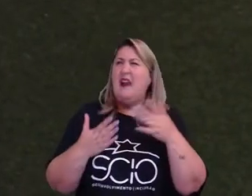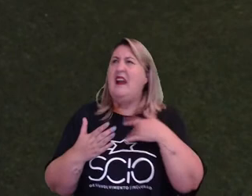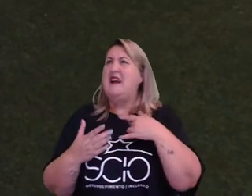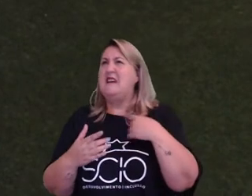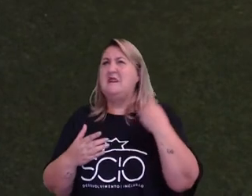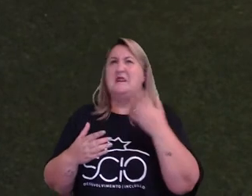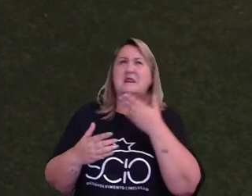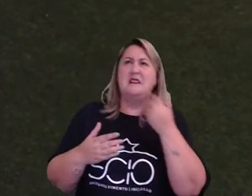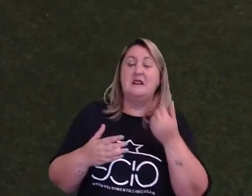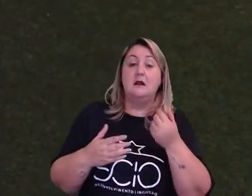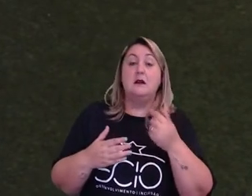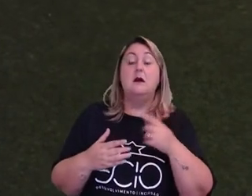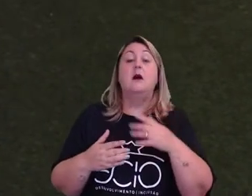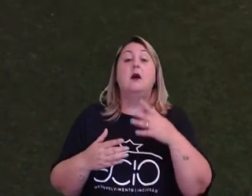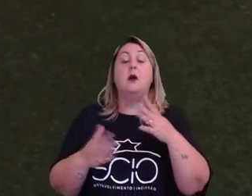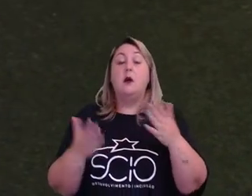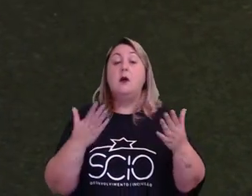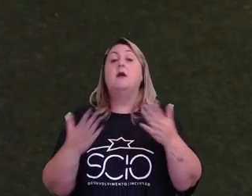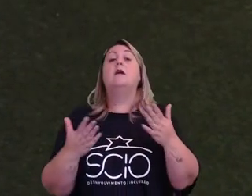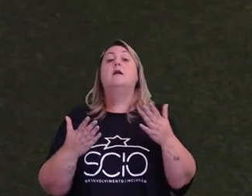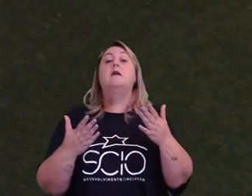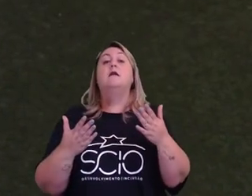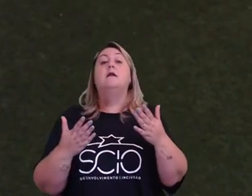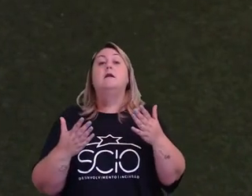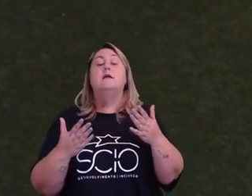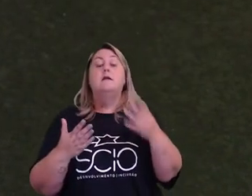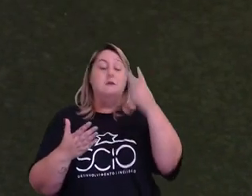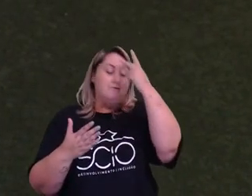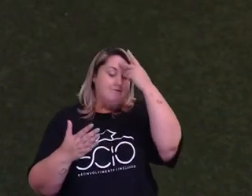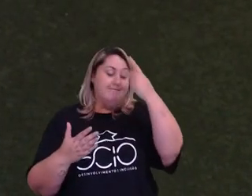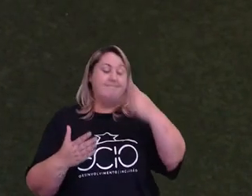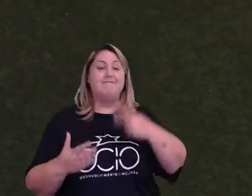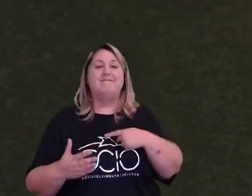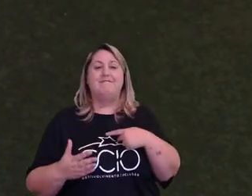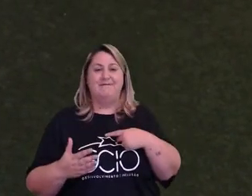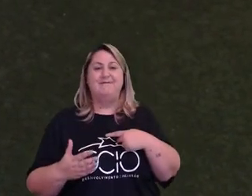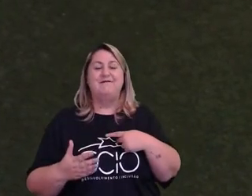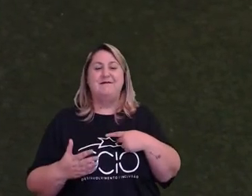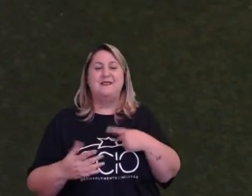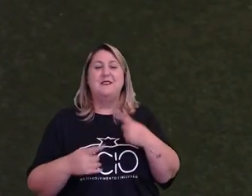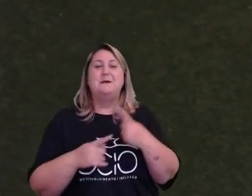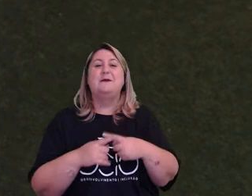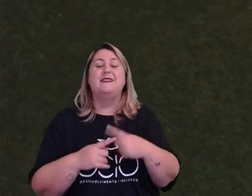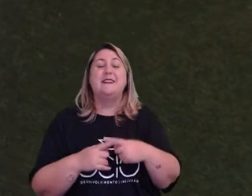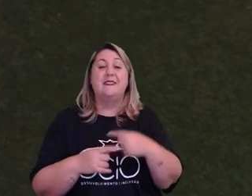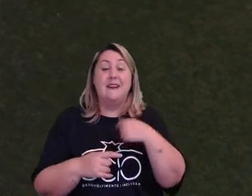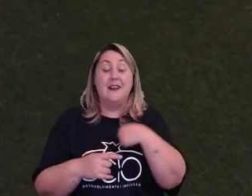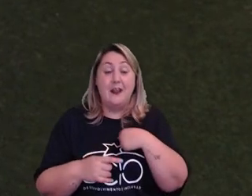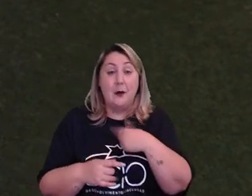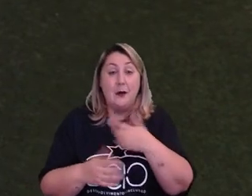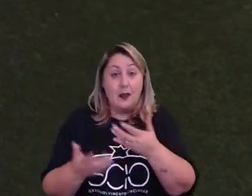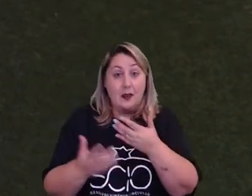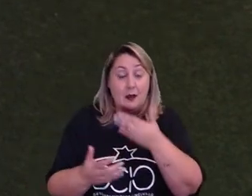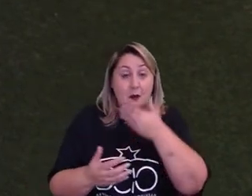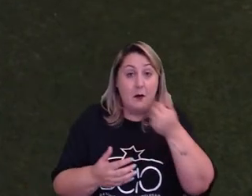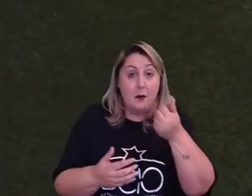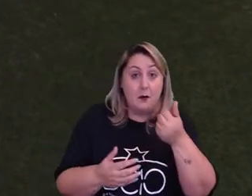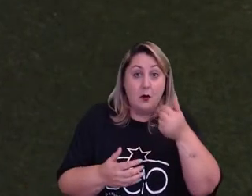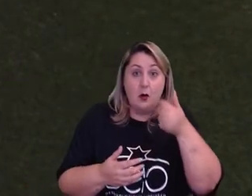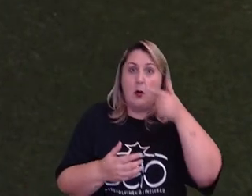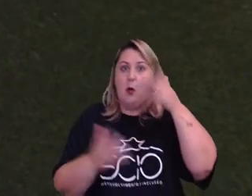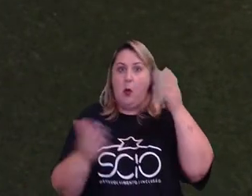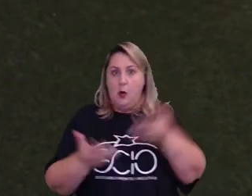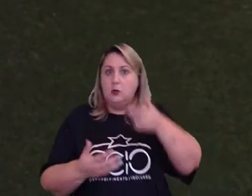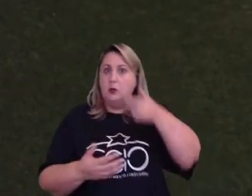aquela. Se comparando com nós mesmos, porque eu quero ser melhor do que eu fui